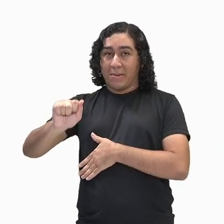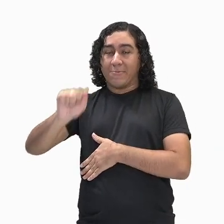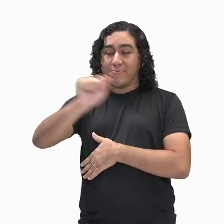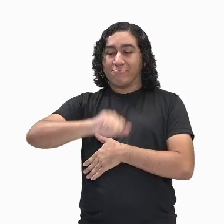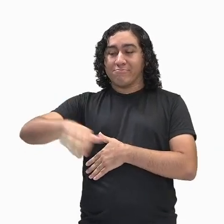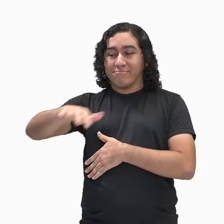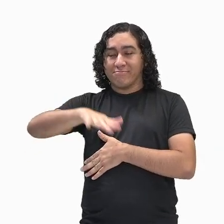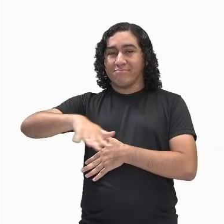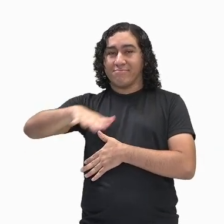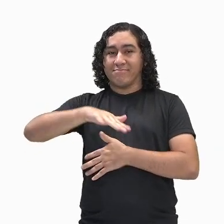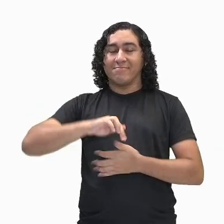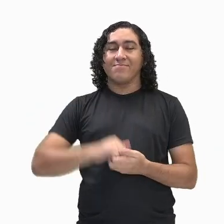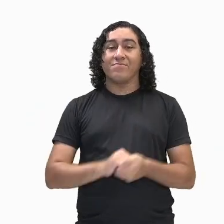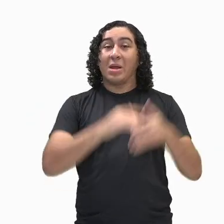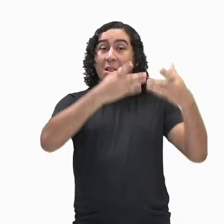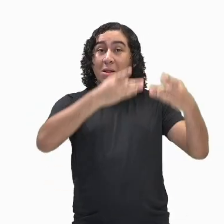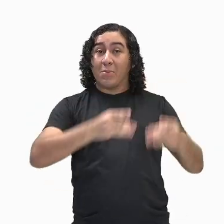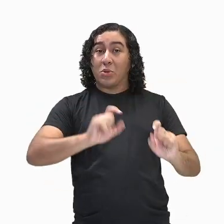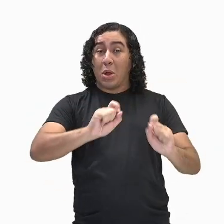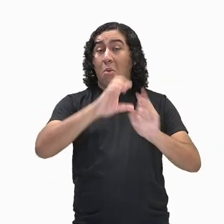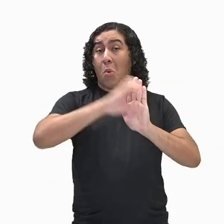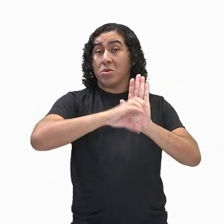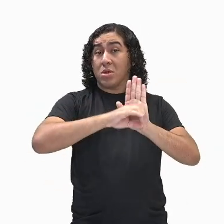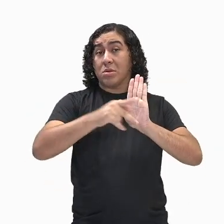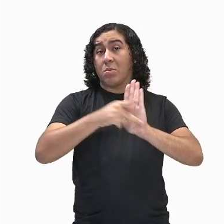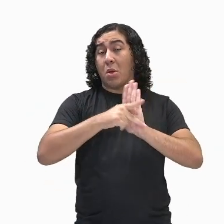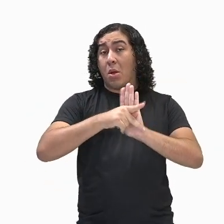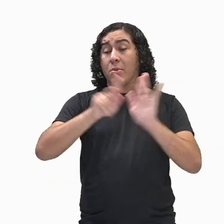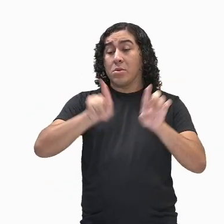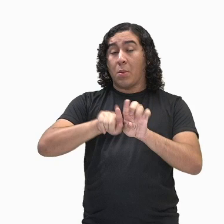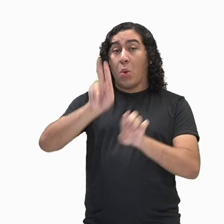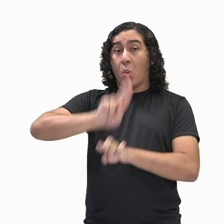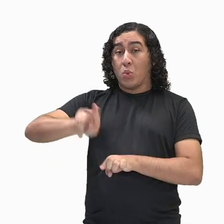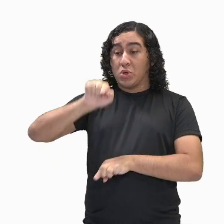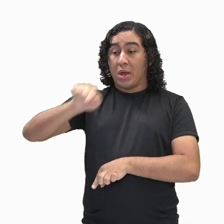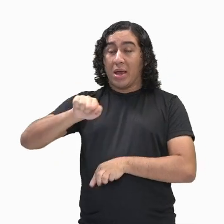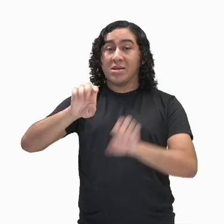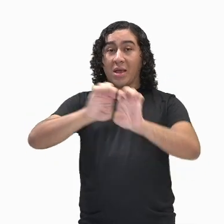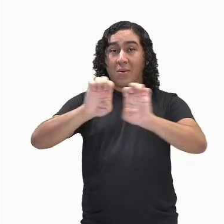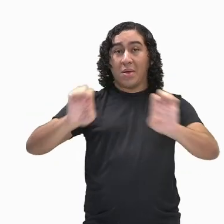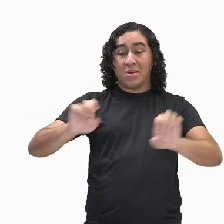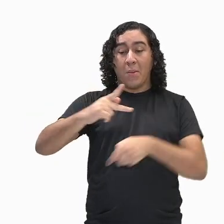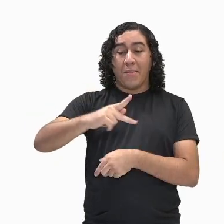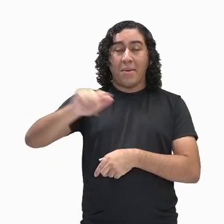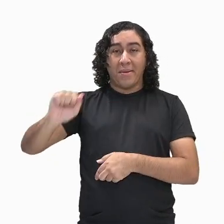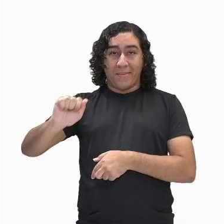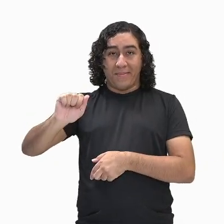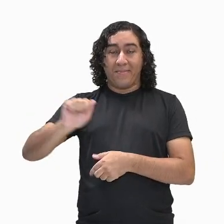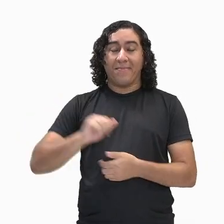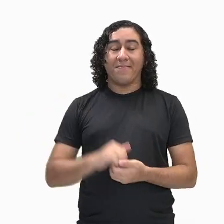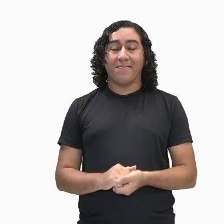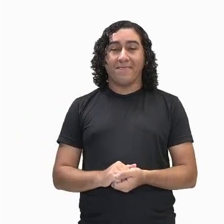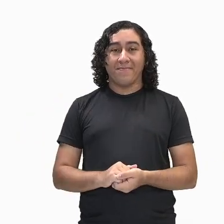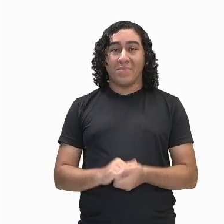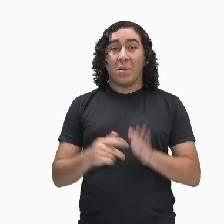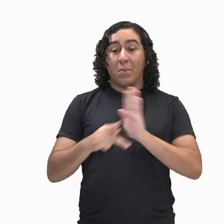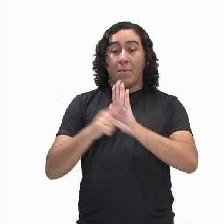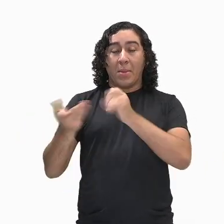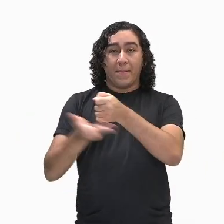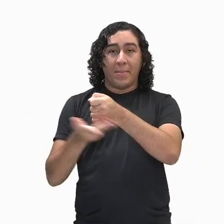aritmética. O detalhamento é a definição e aplicação da fórmula do termo geral de uma